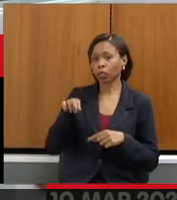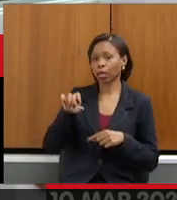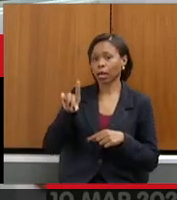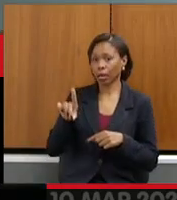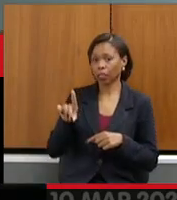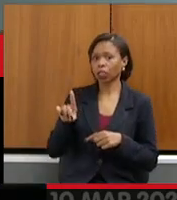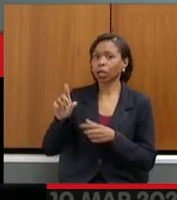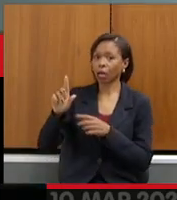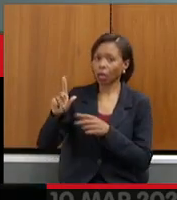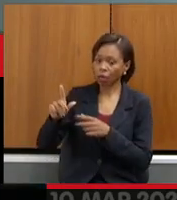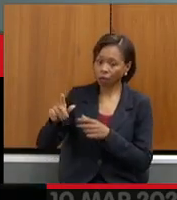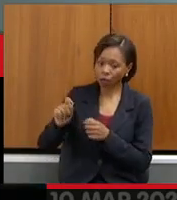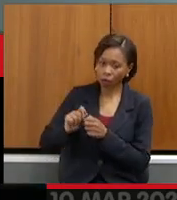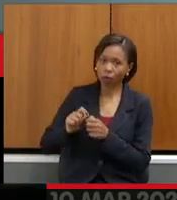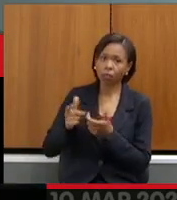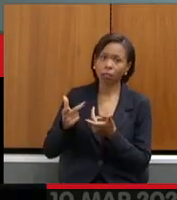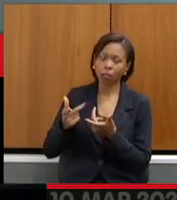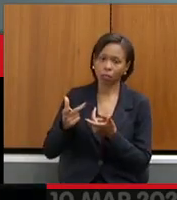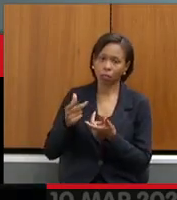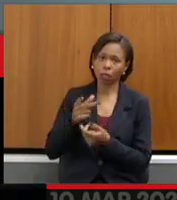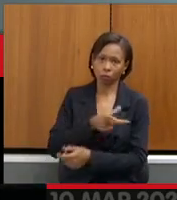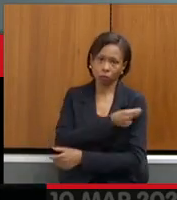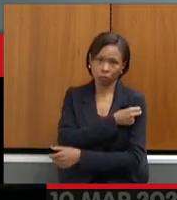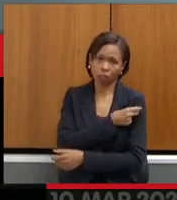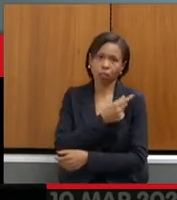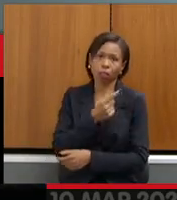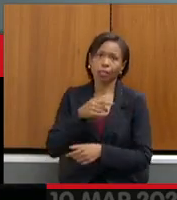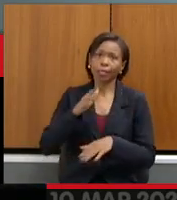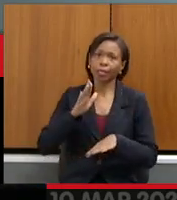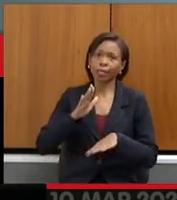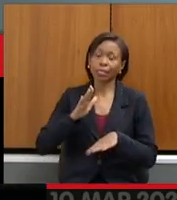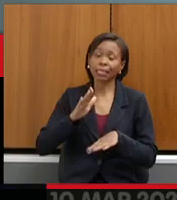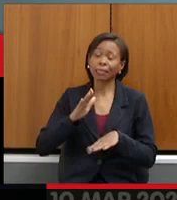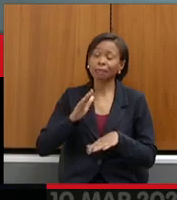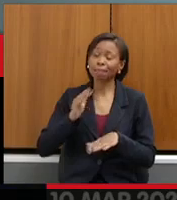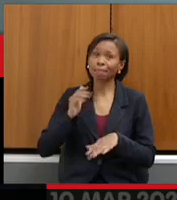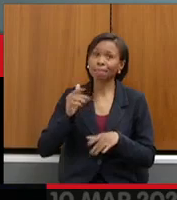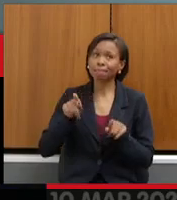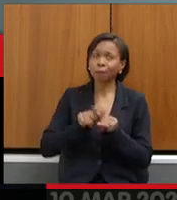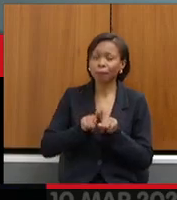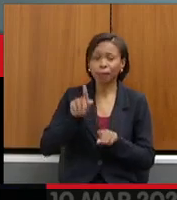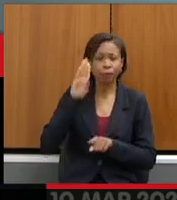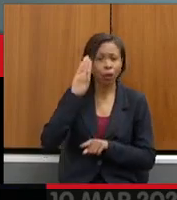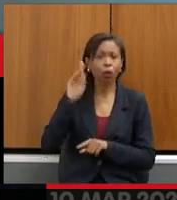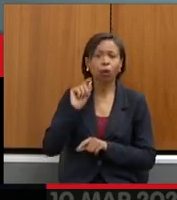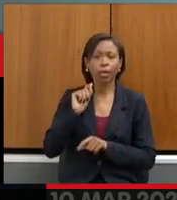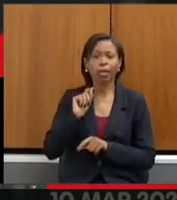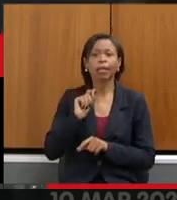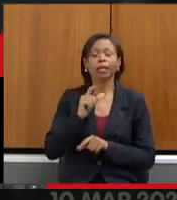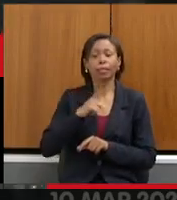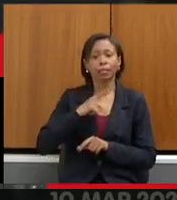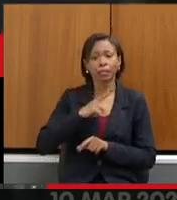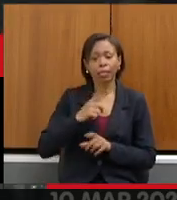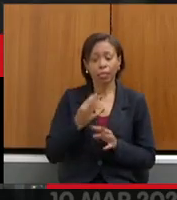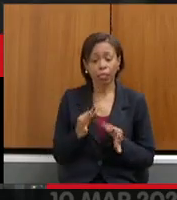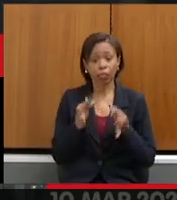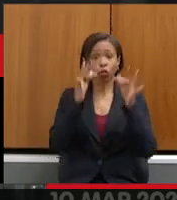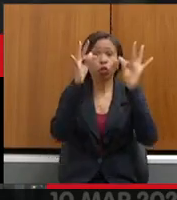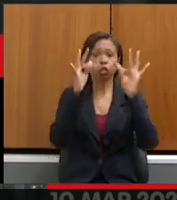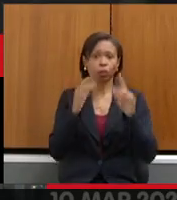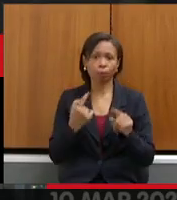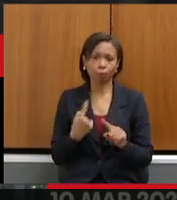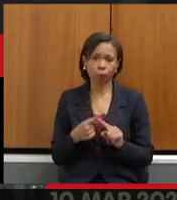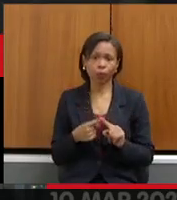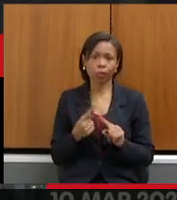governo federal e muito mais do que isso nós também seremos teremos a transferência de tecnologia para que a funed seja